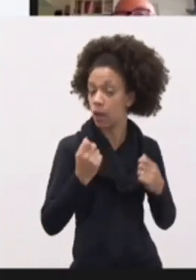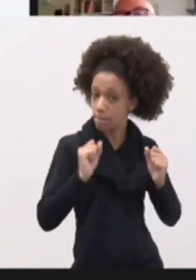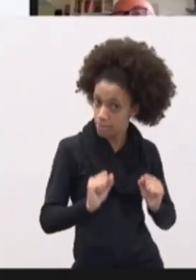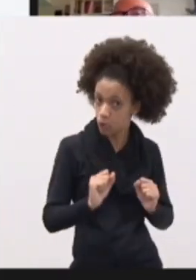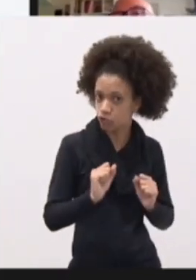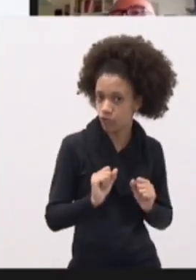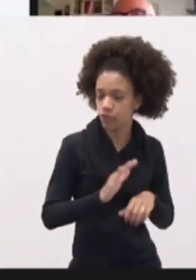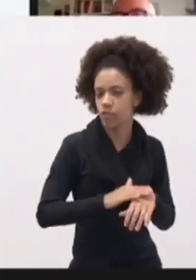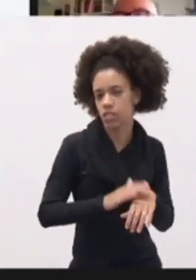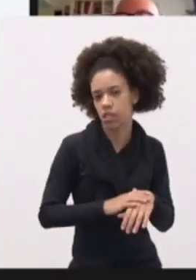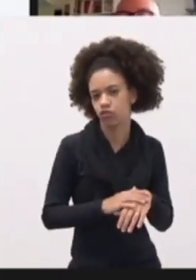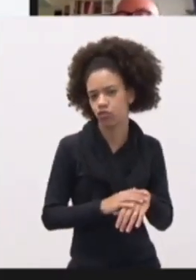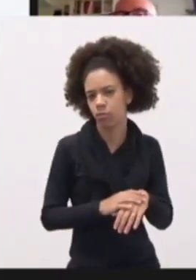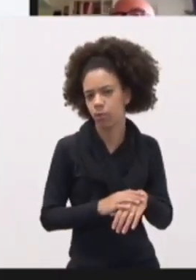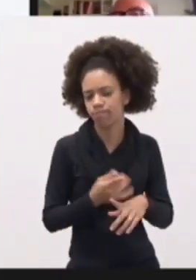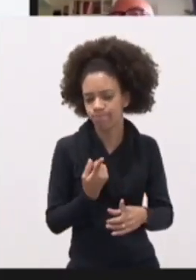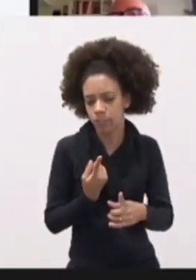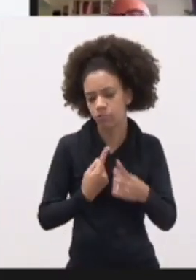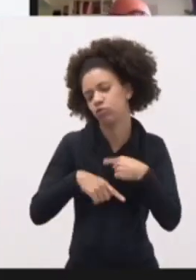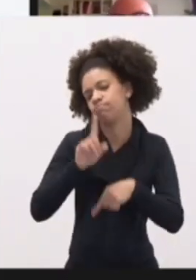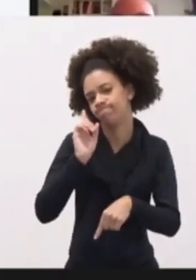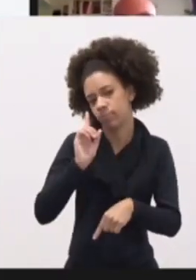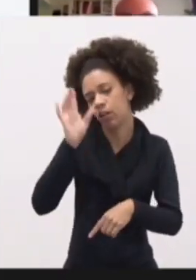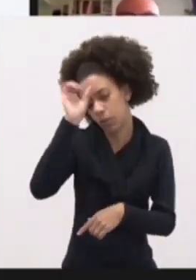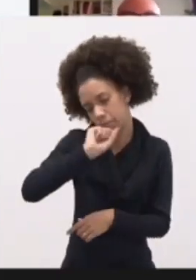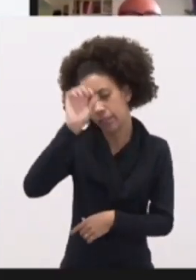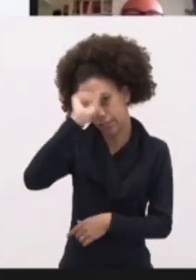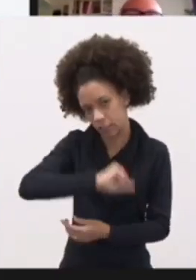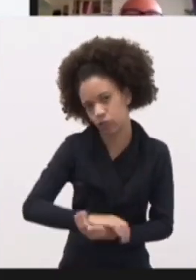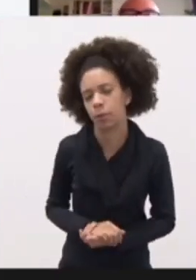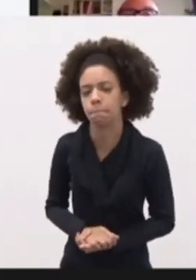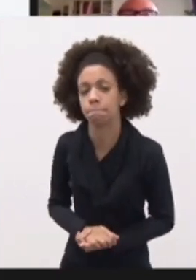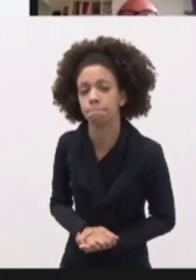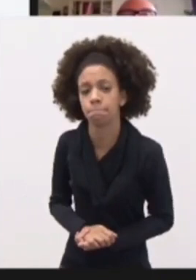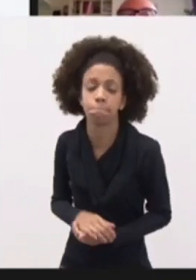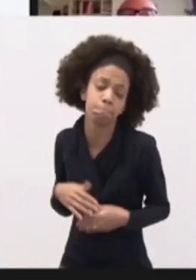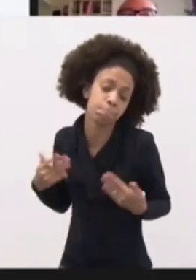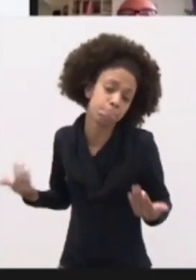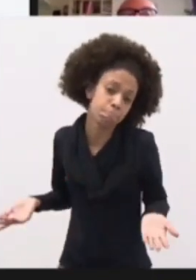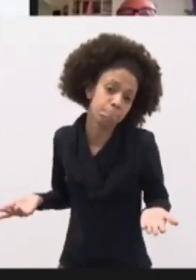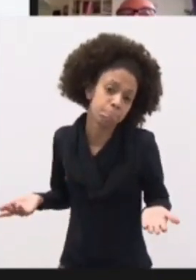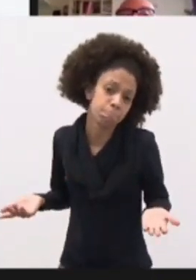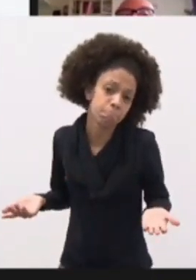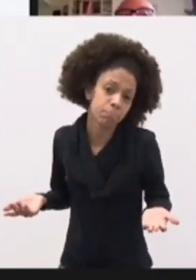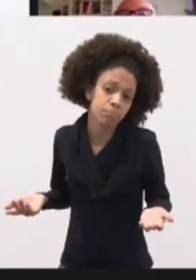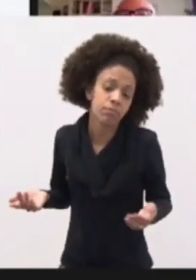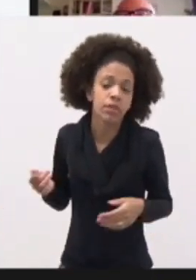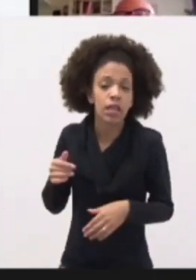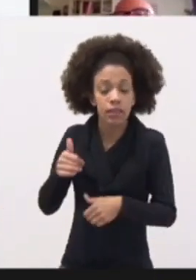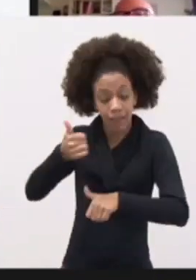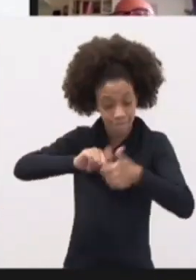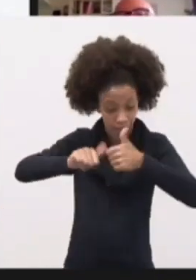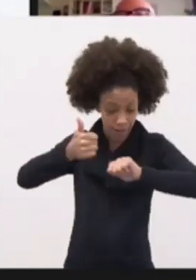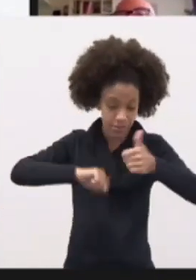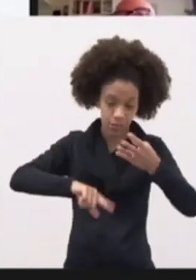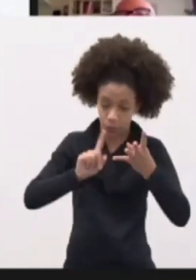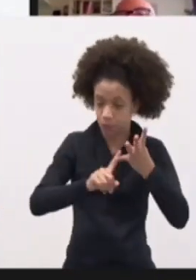necessidade de suprir uma necessidade de aprendizagem, né? E no caso da avaliação,